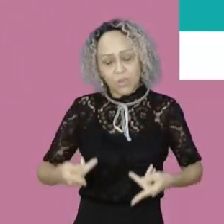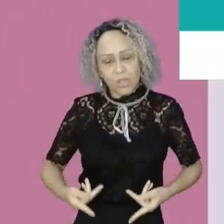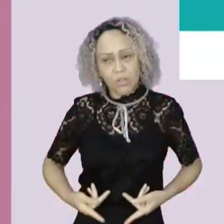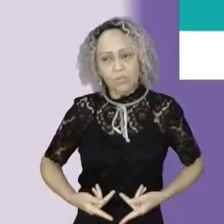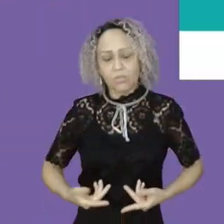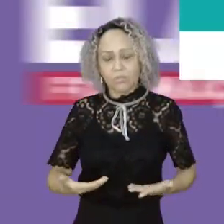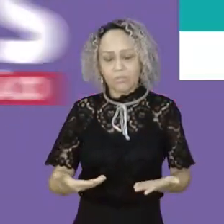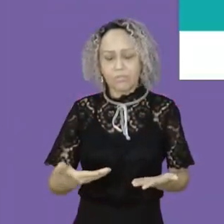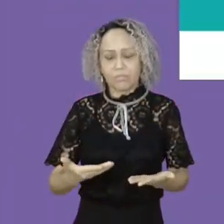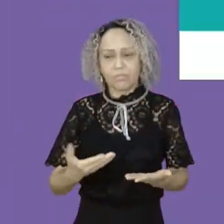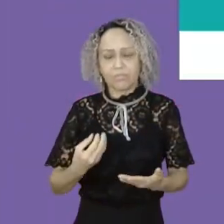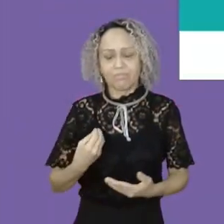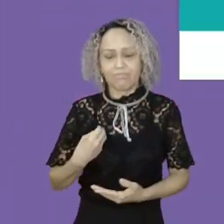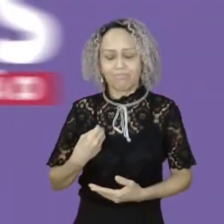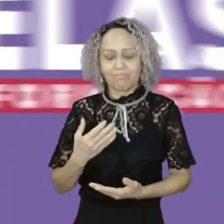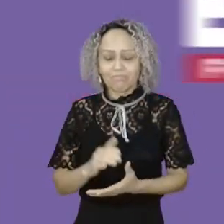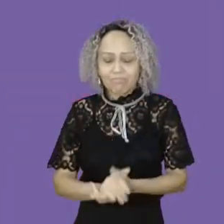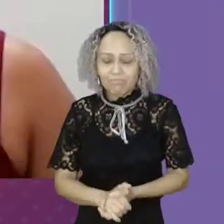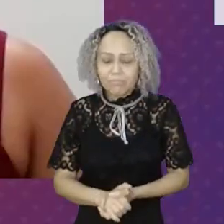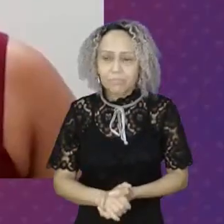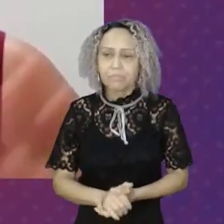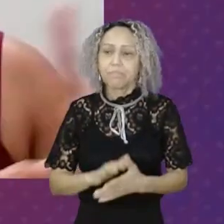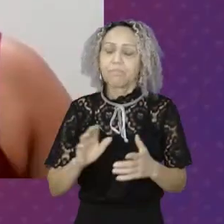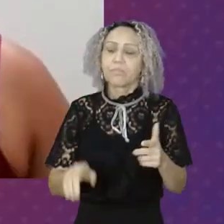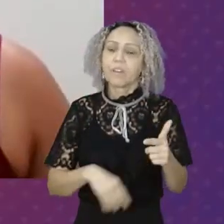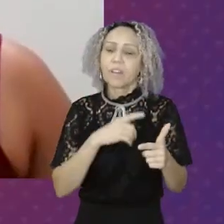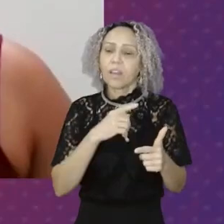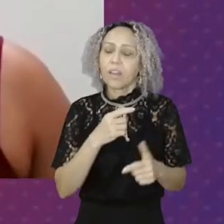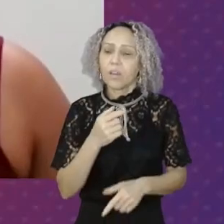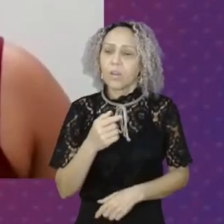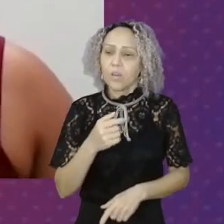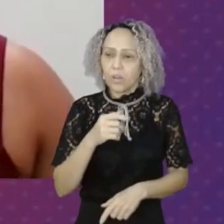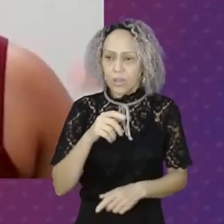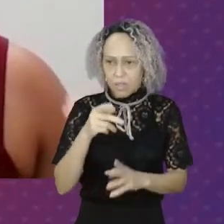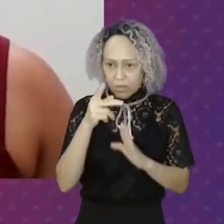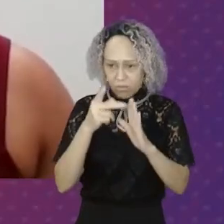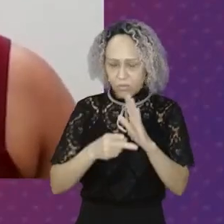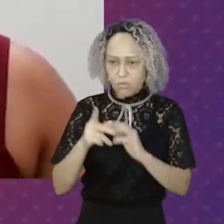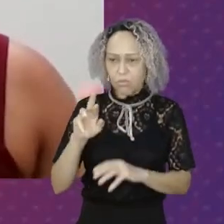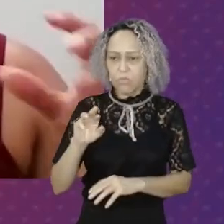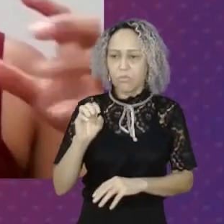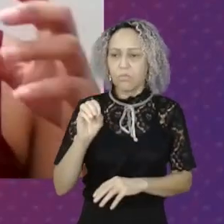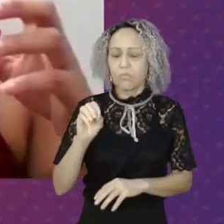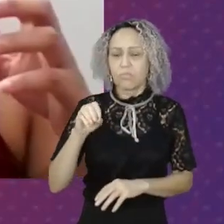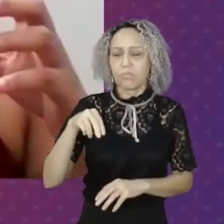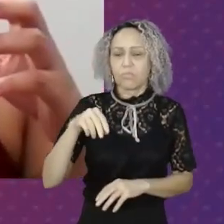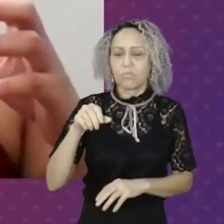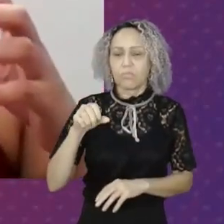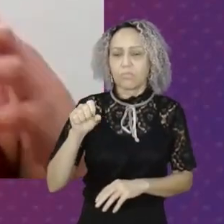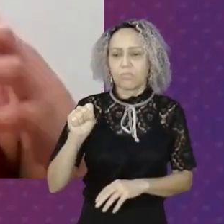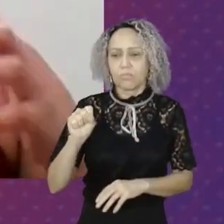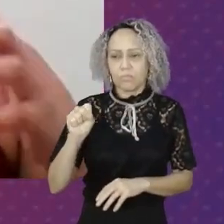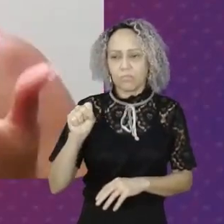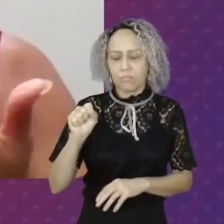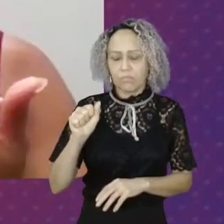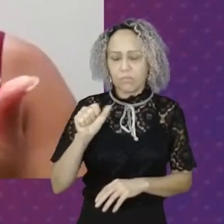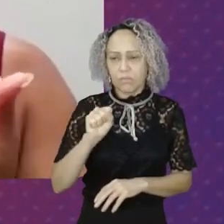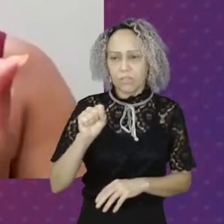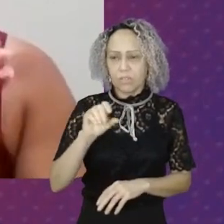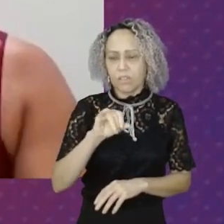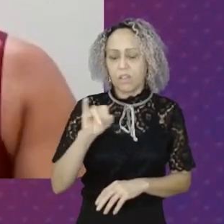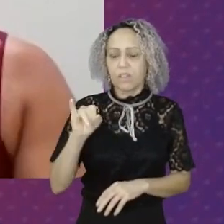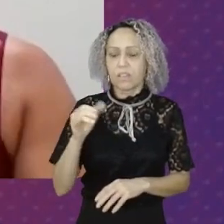fazer. E o PRONAS 2 agora, ao invés de ter uma série de ações, como tinha no passado, a